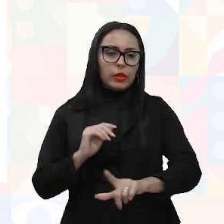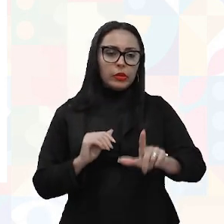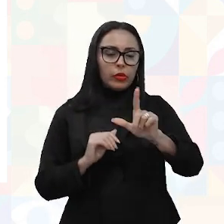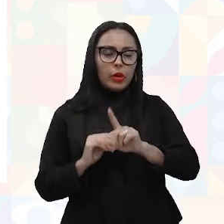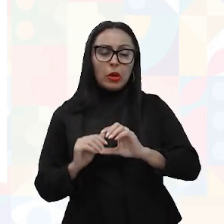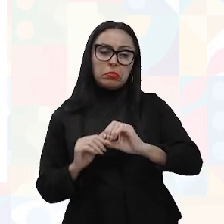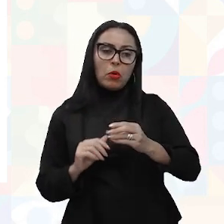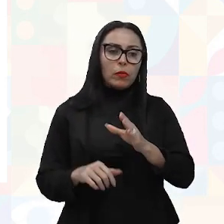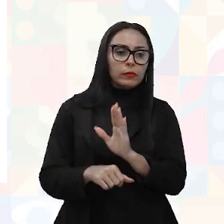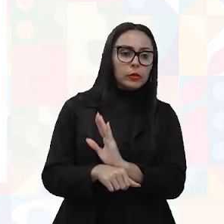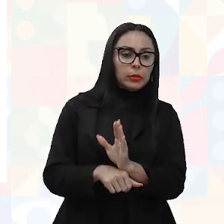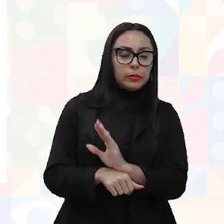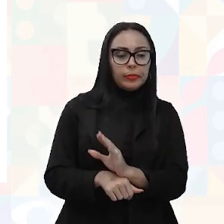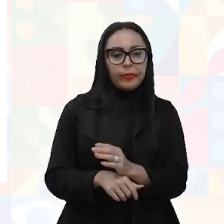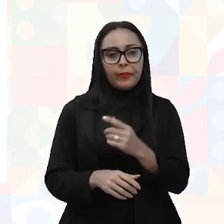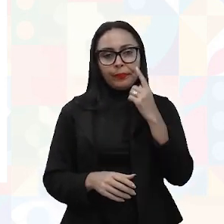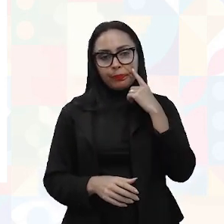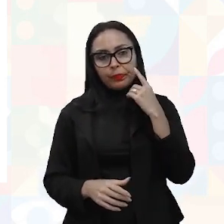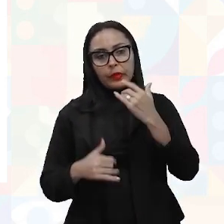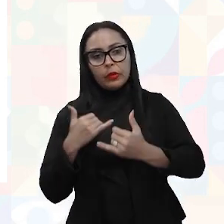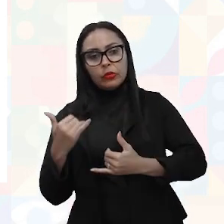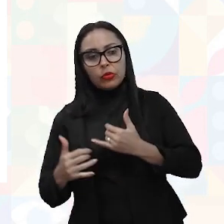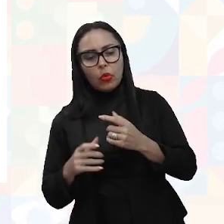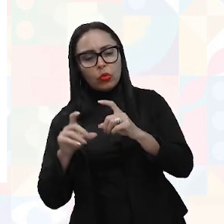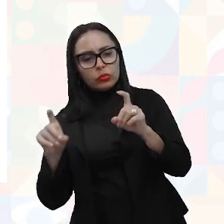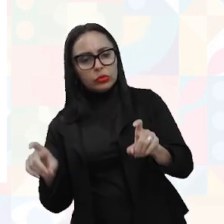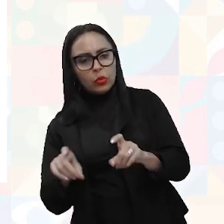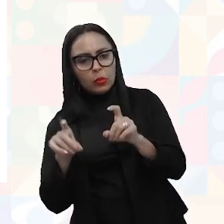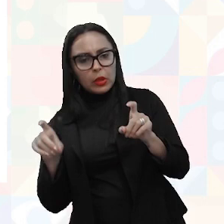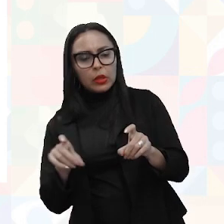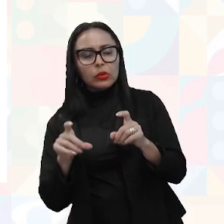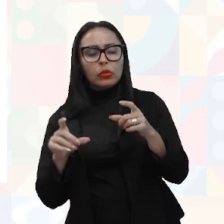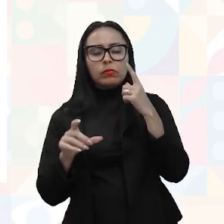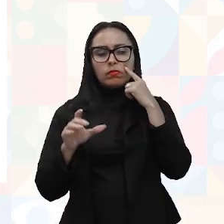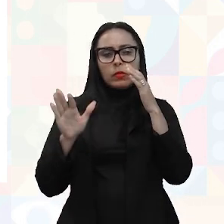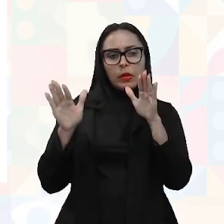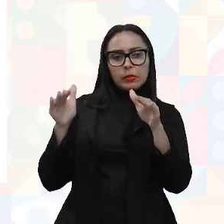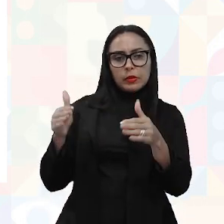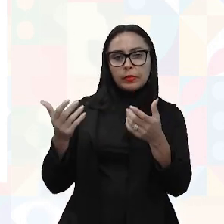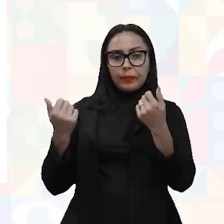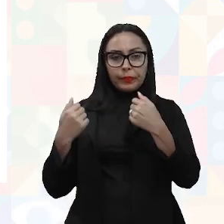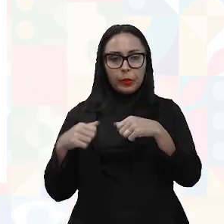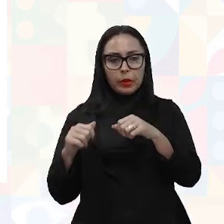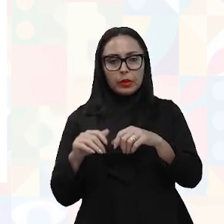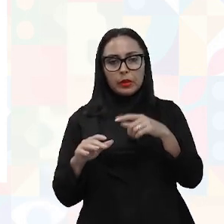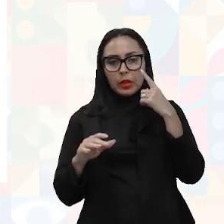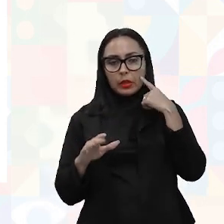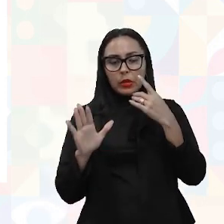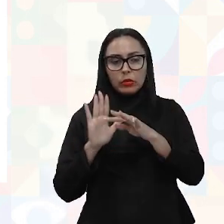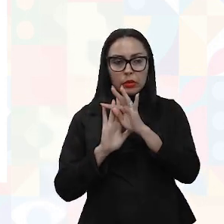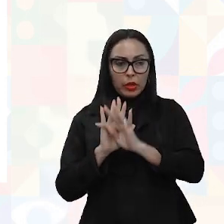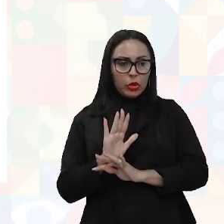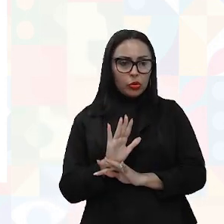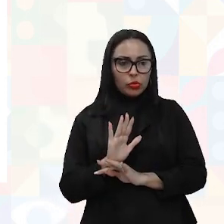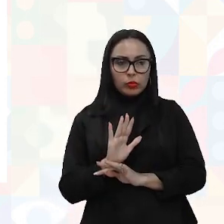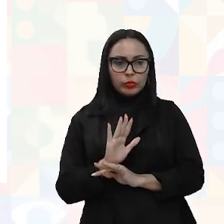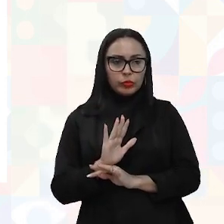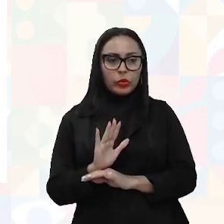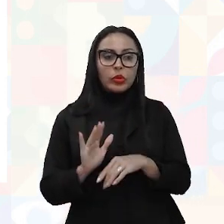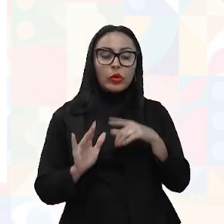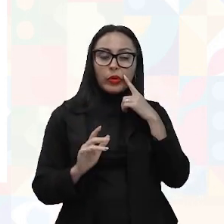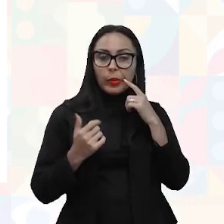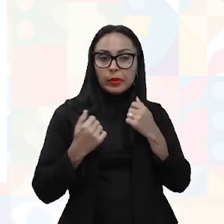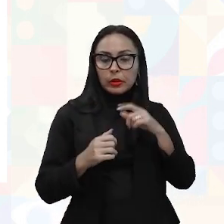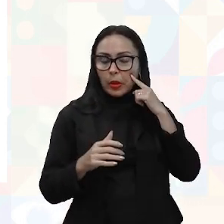Ou seja, de acordo com ela, os jogos de computador e os jogos digitais de forma específica não precisam ser um texto literário, não precisam ser um filme. Eles têm